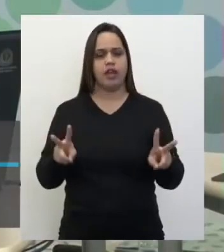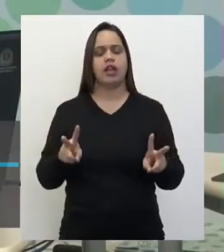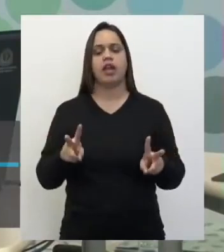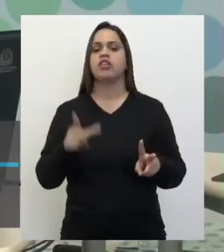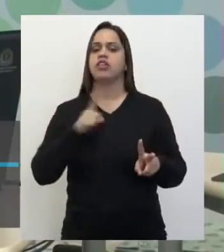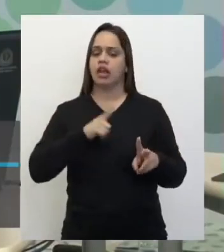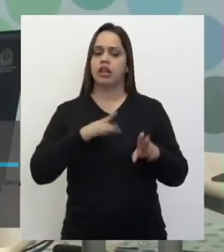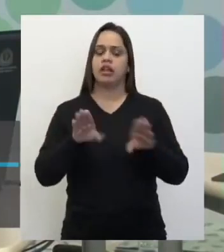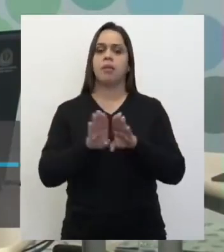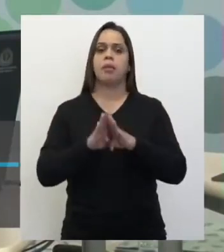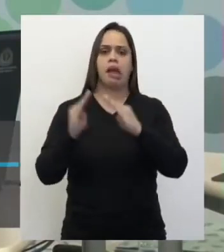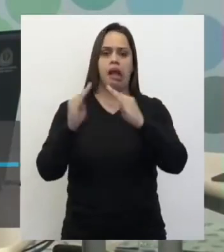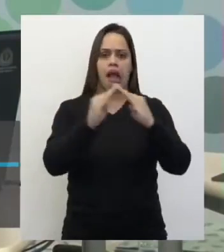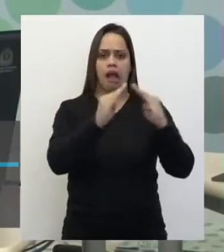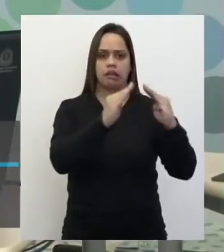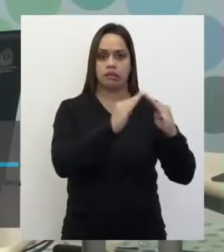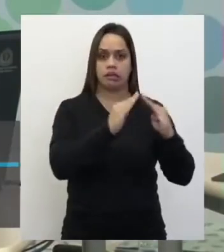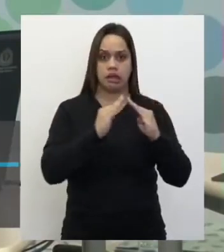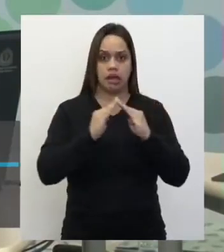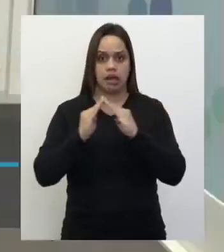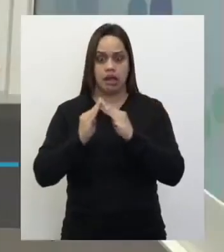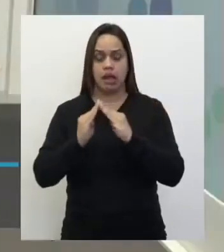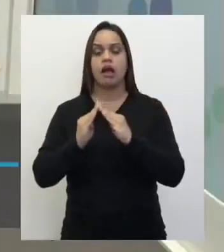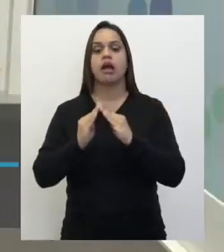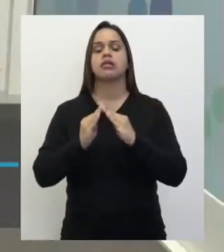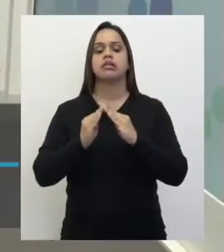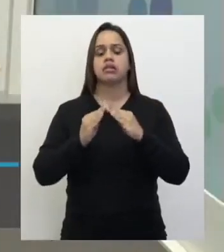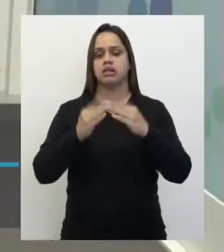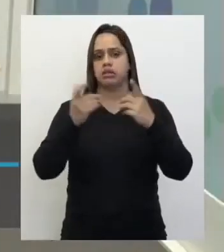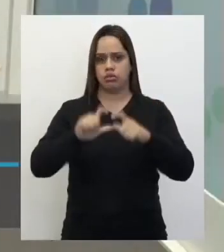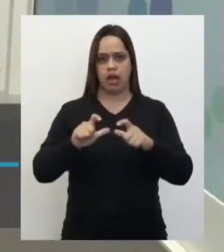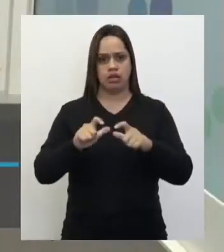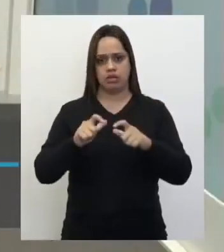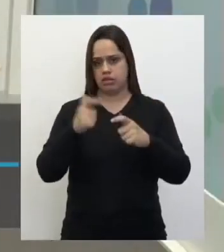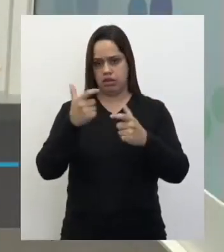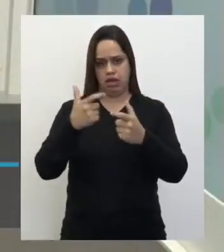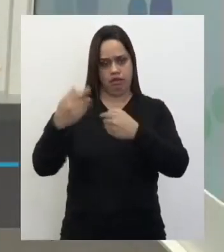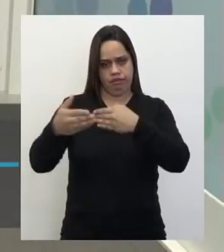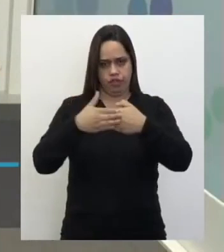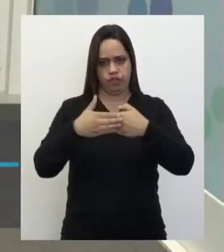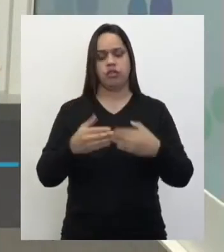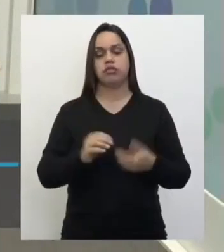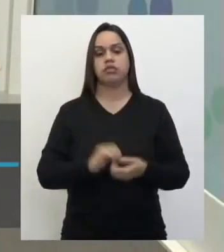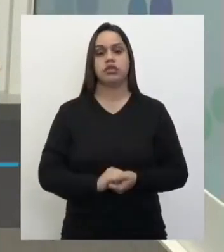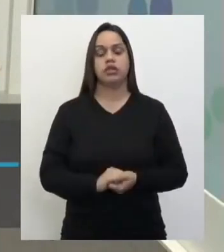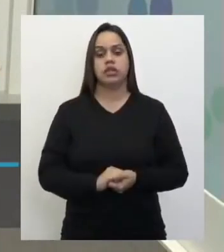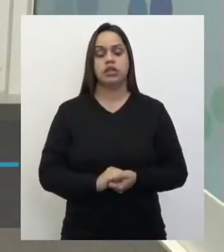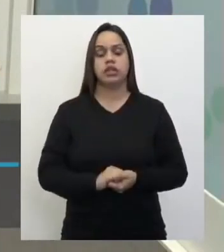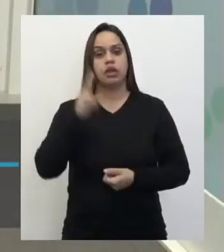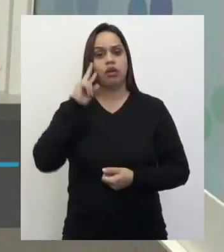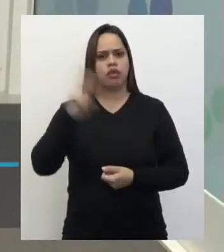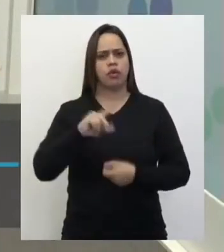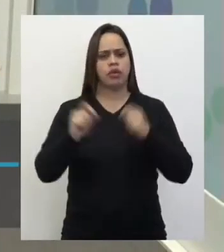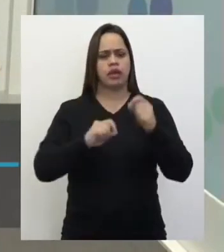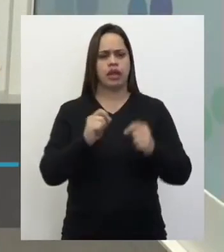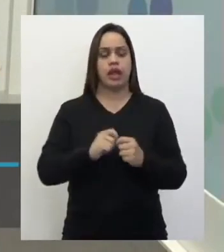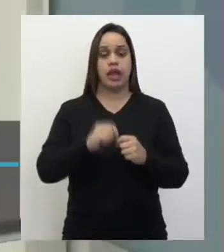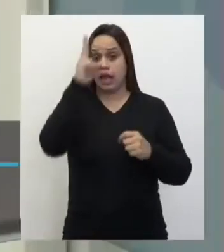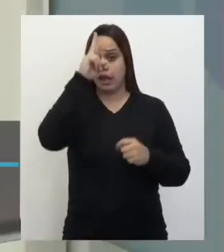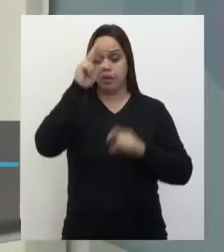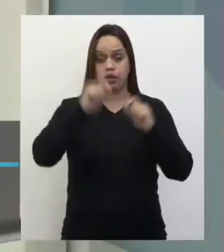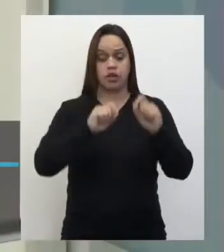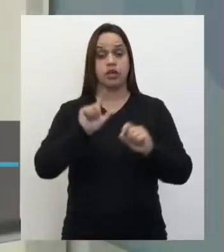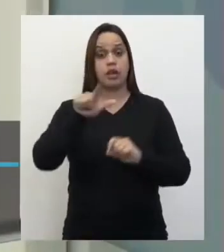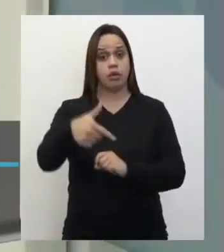condomínios fechados na cidade dele. Muito bom. Muito obrigada por todas as participações e lembrando que a gente vai continuar